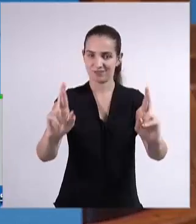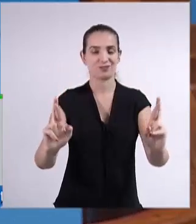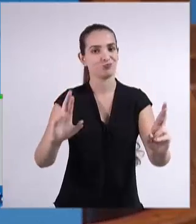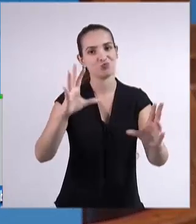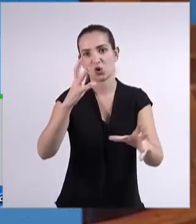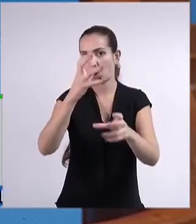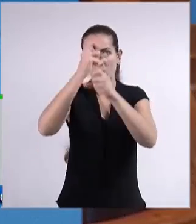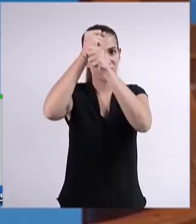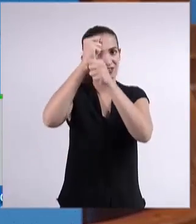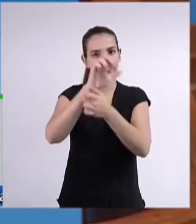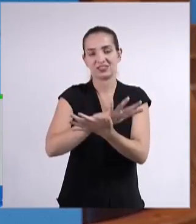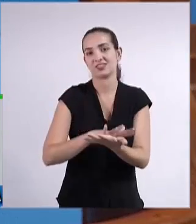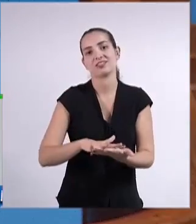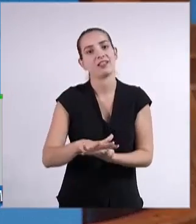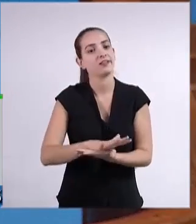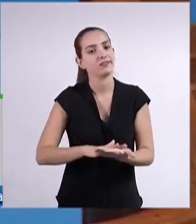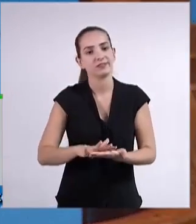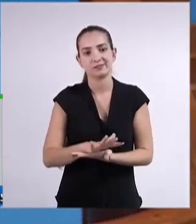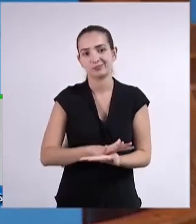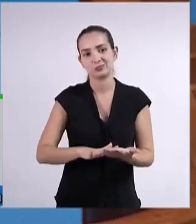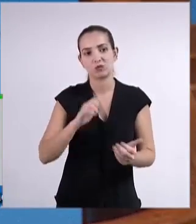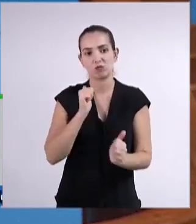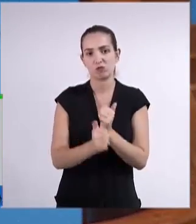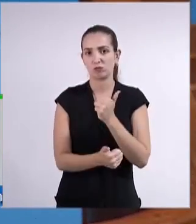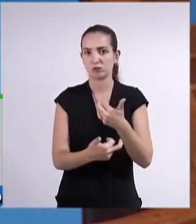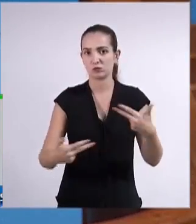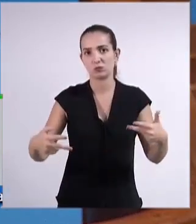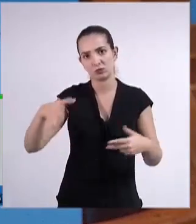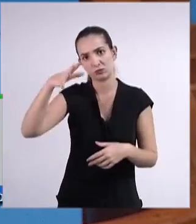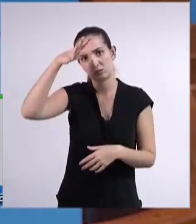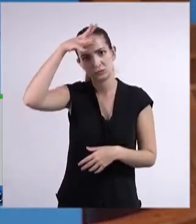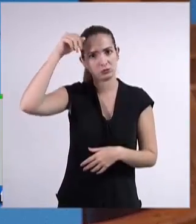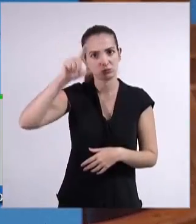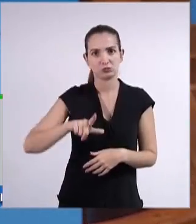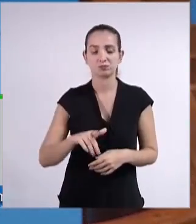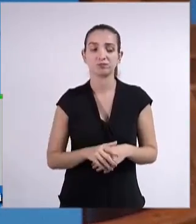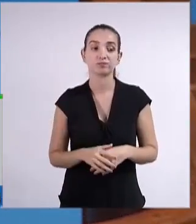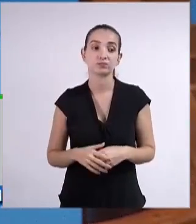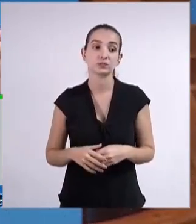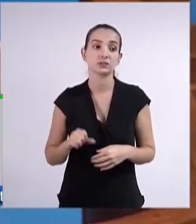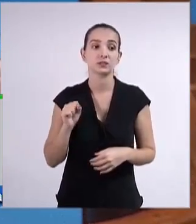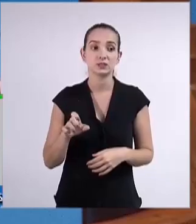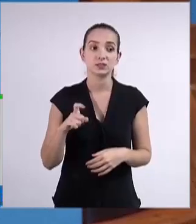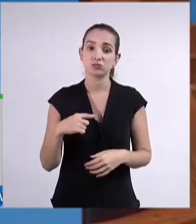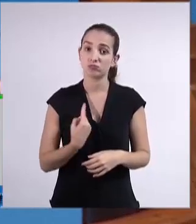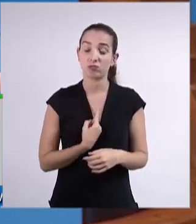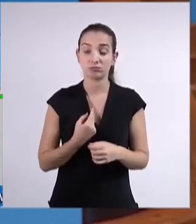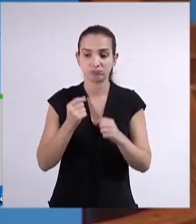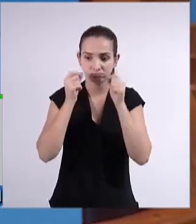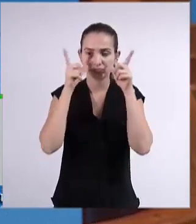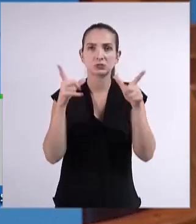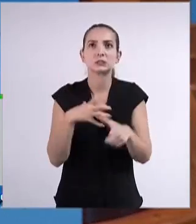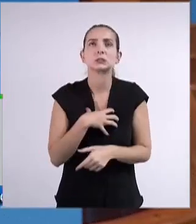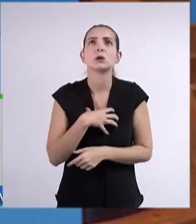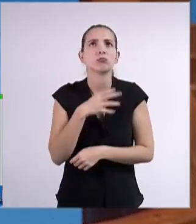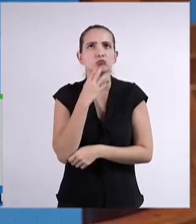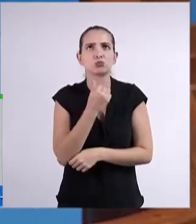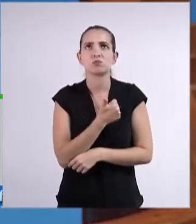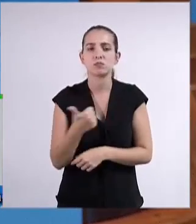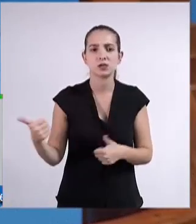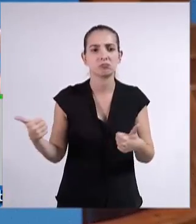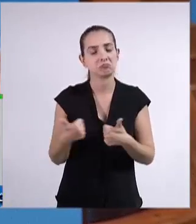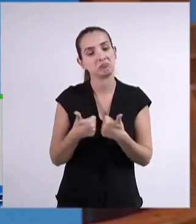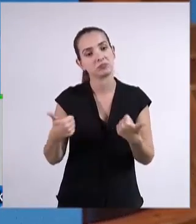na Federação de Futebol do Mato Grosso do Sul. Nós não podemos, se nós se acomodarmos e acharmos que está tudo bem, ou que é difícil